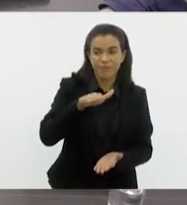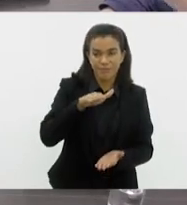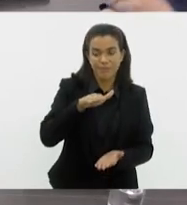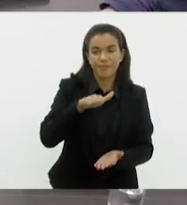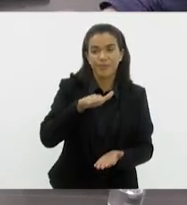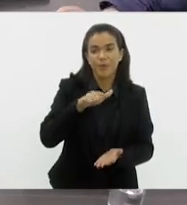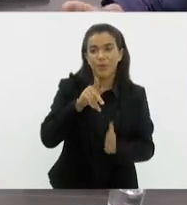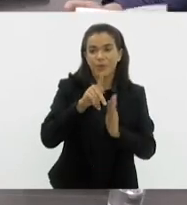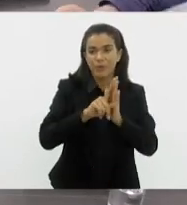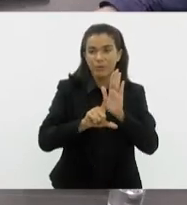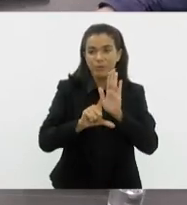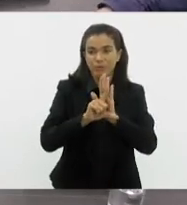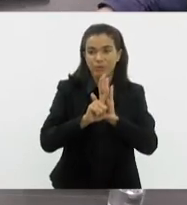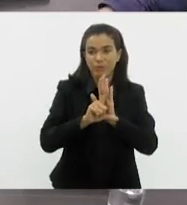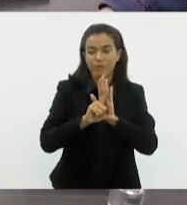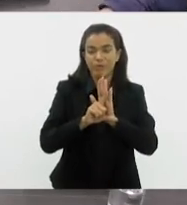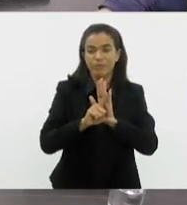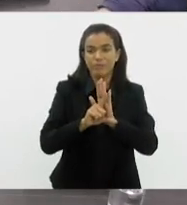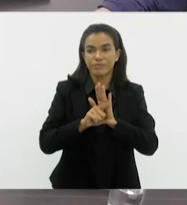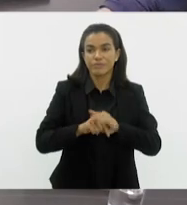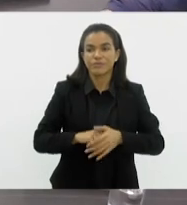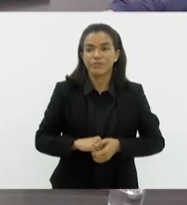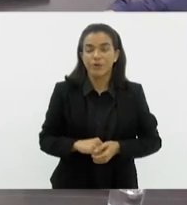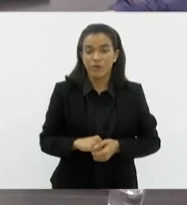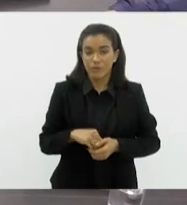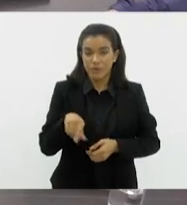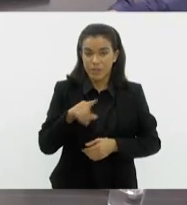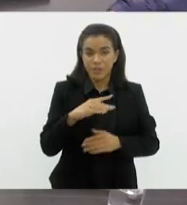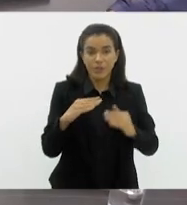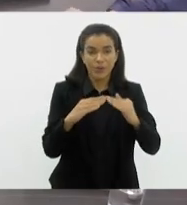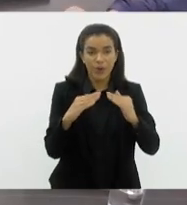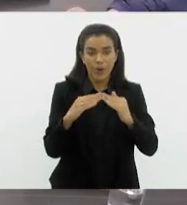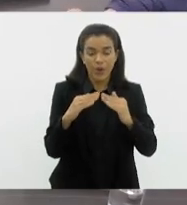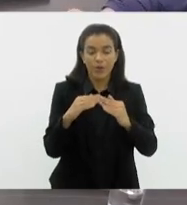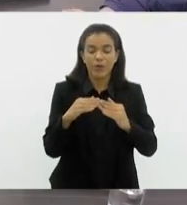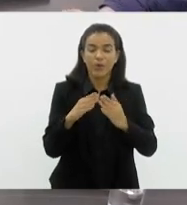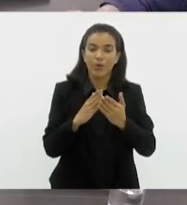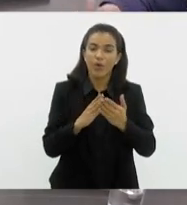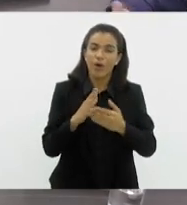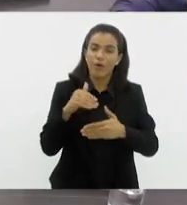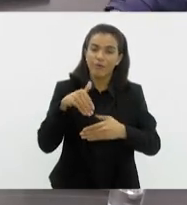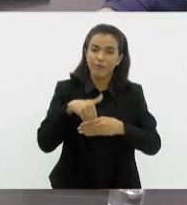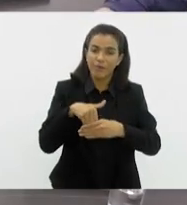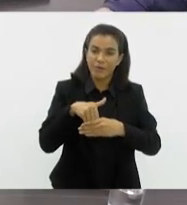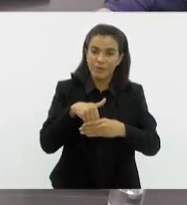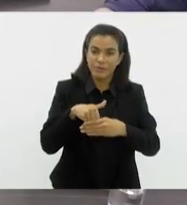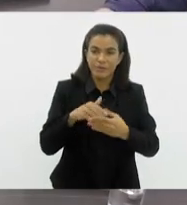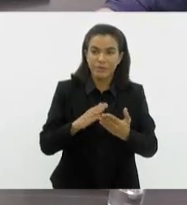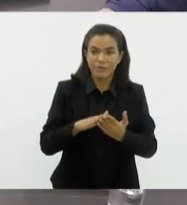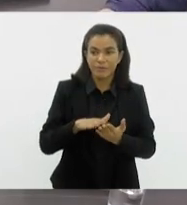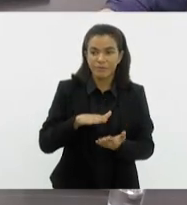esses projetos que a gente já enfrentou. Senhores que aprovam a votação em bloco.